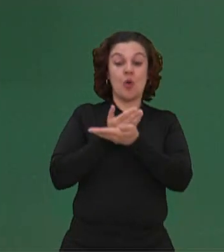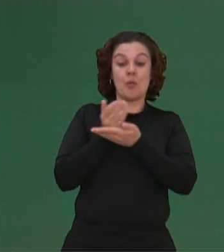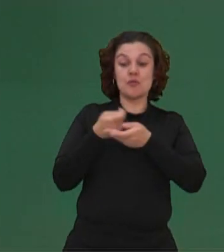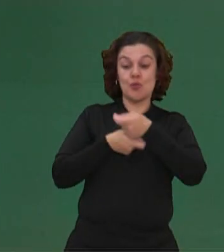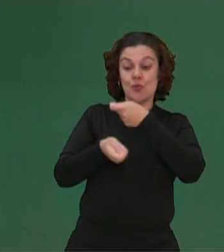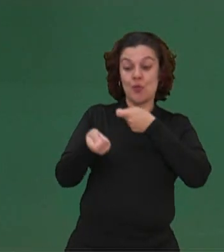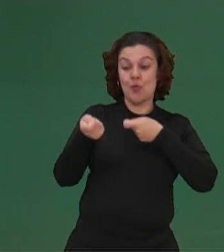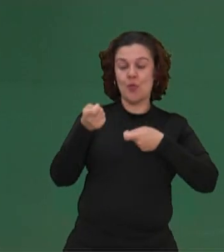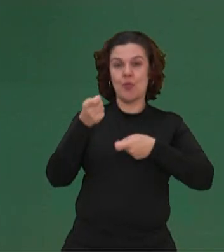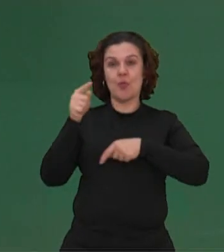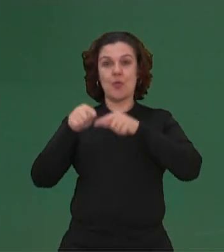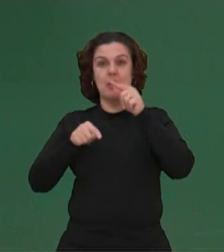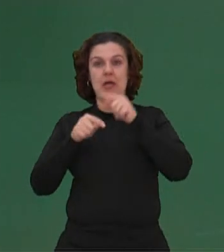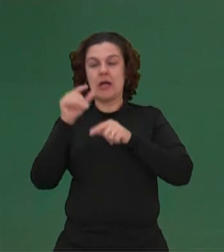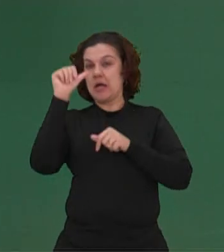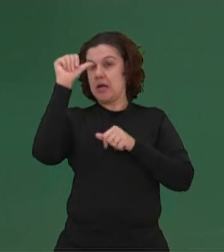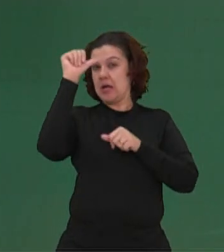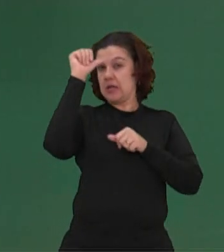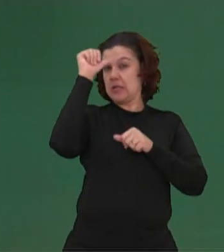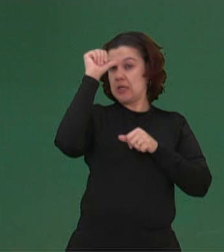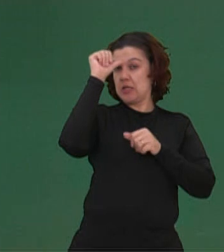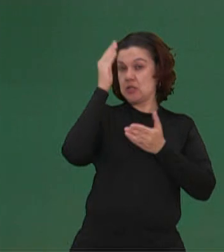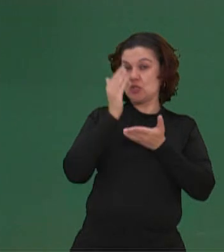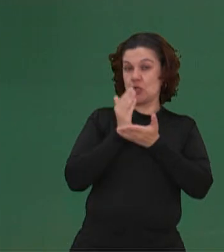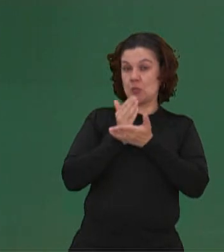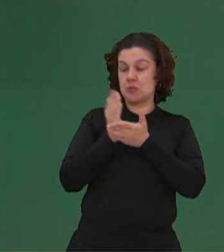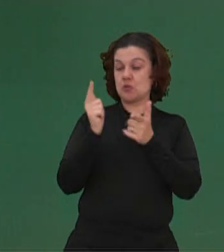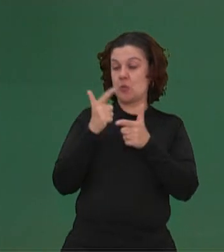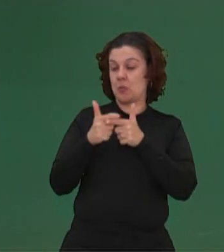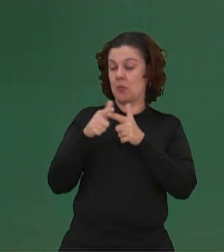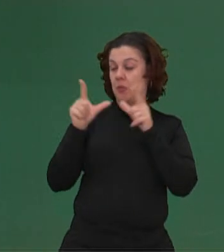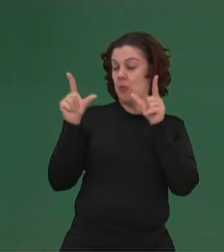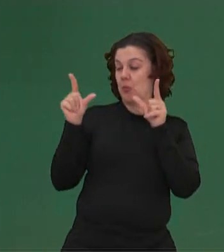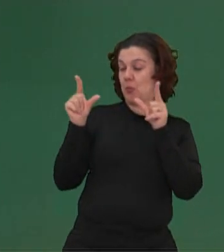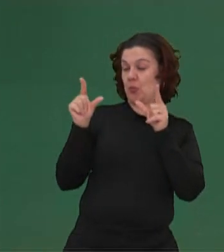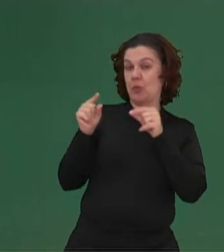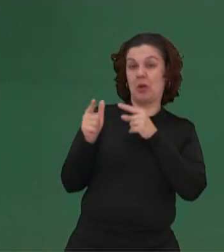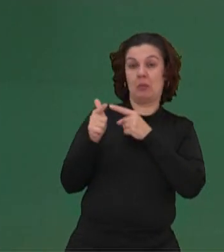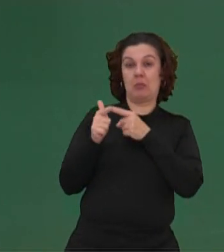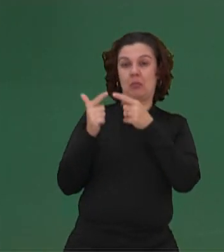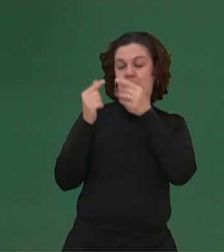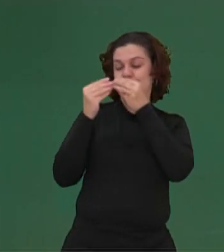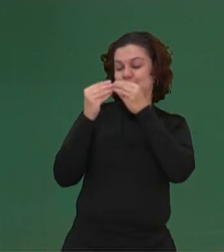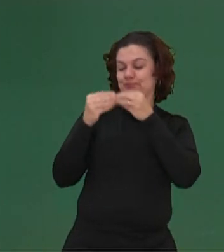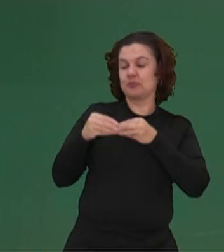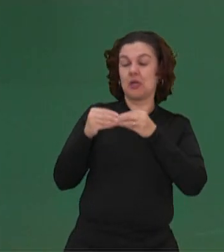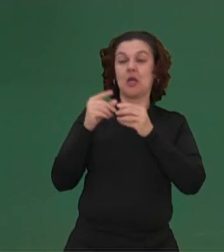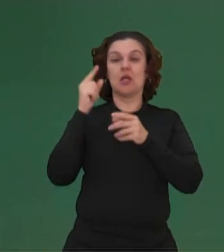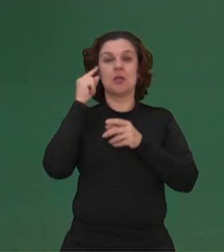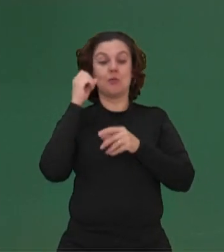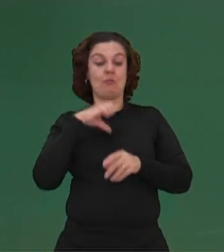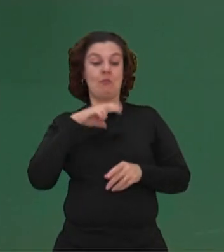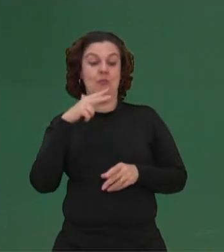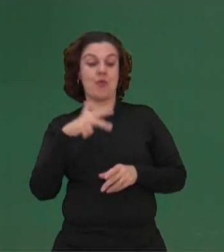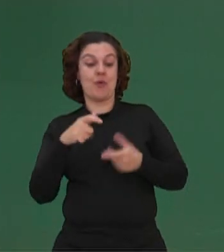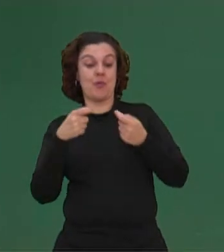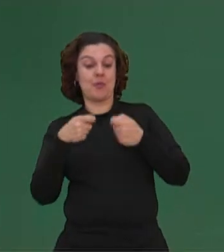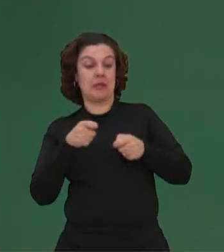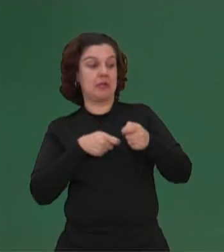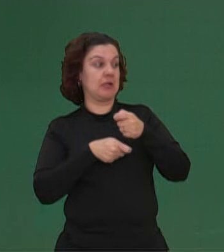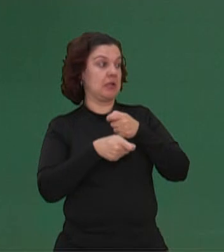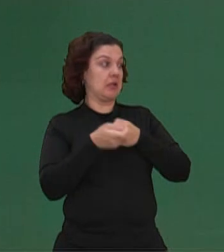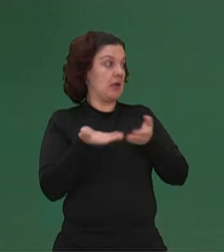de especiarias com a Índia começou a diminuir, começou a entrar em declínio. Então, Portugal precisava